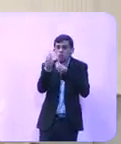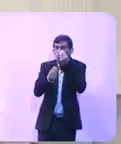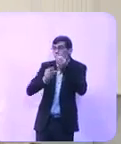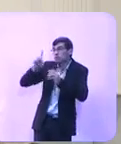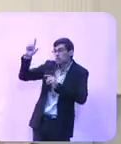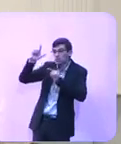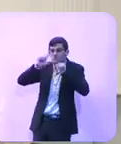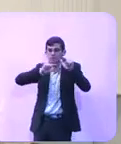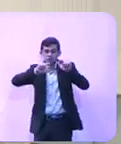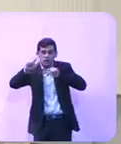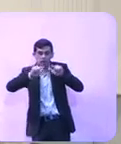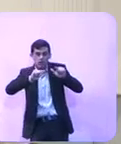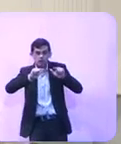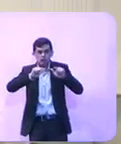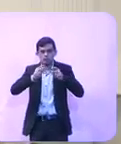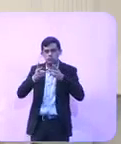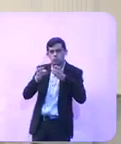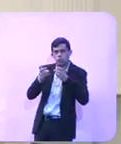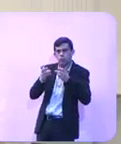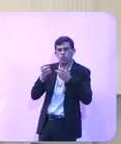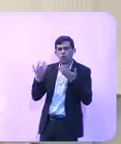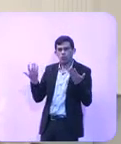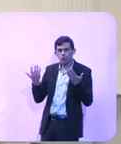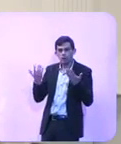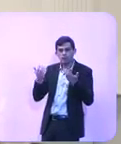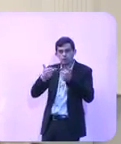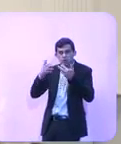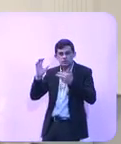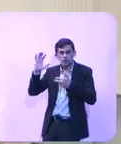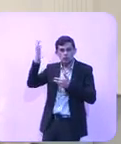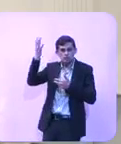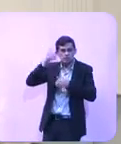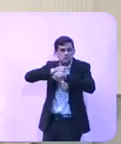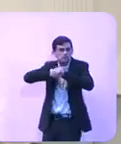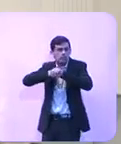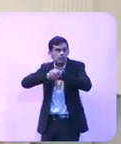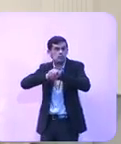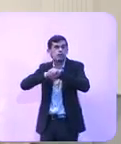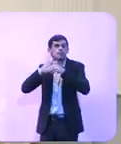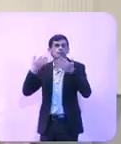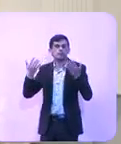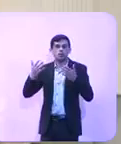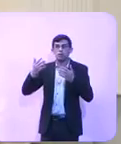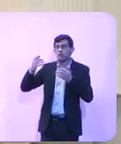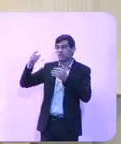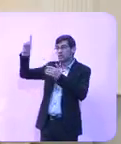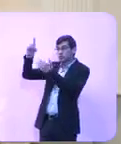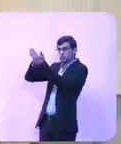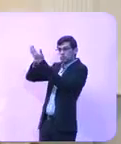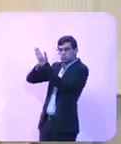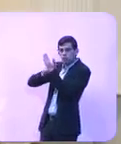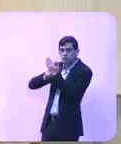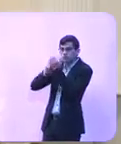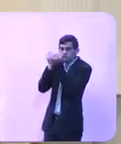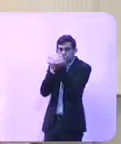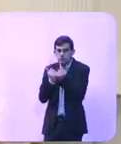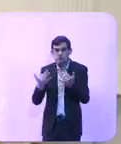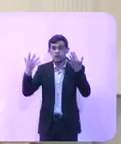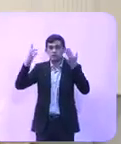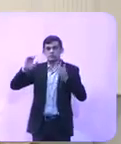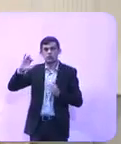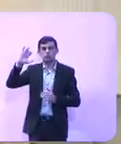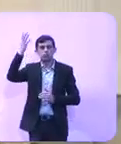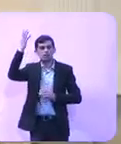vão olhar e dizer: opa, alguma coisa está acontecendo de Deus aqui. E quando os sinais de Deus vêm, os milagres de Deus